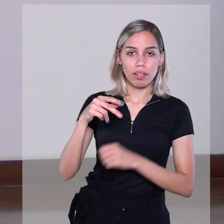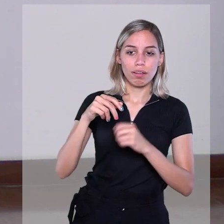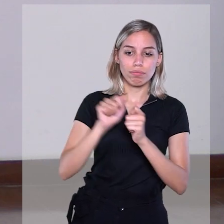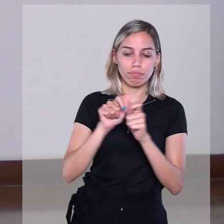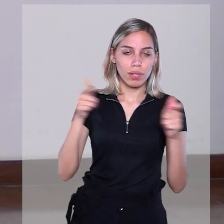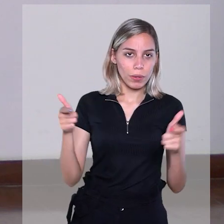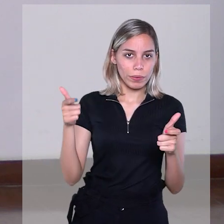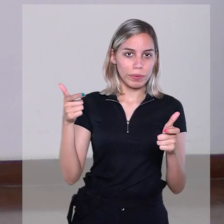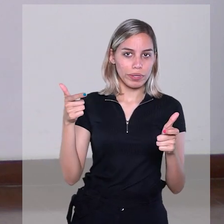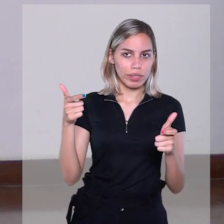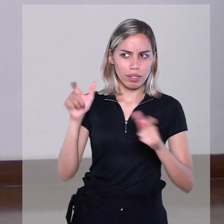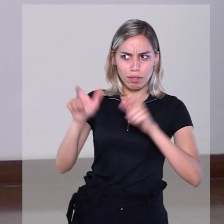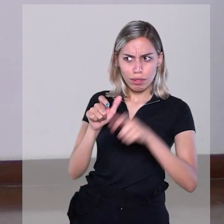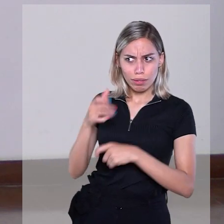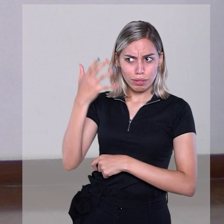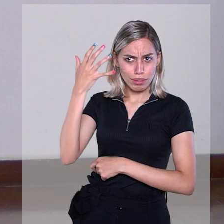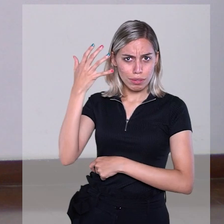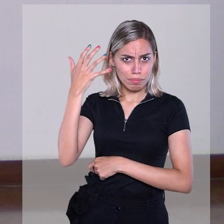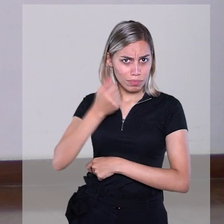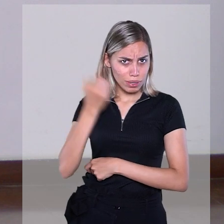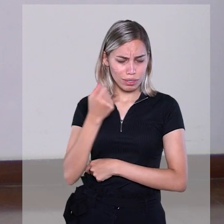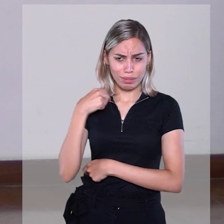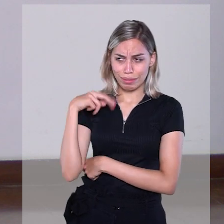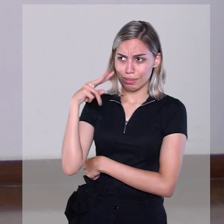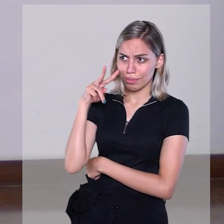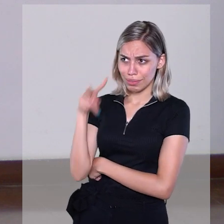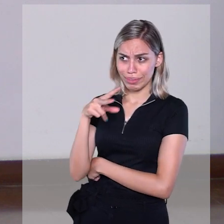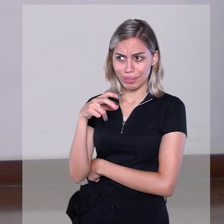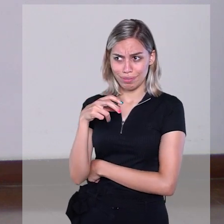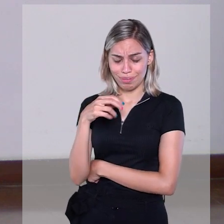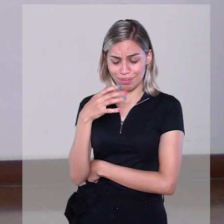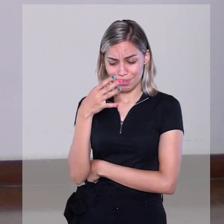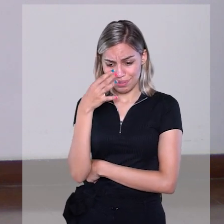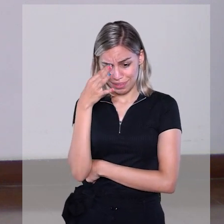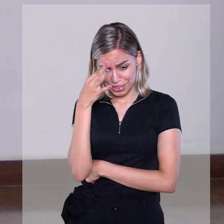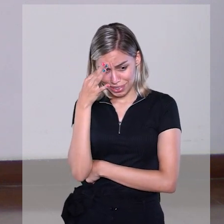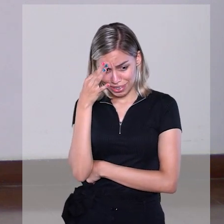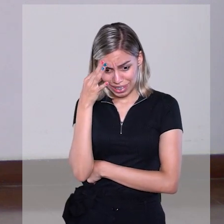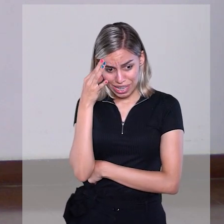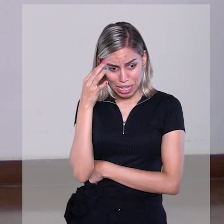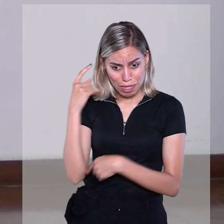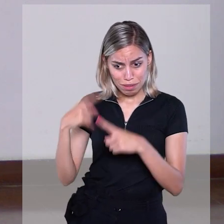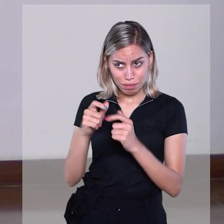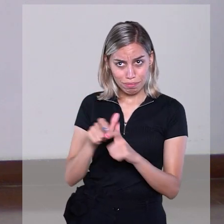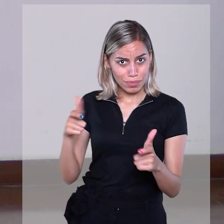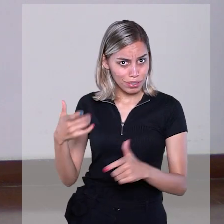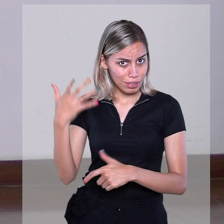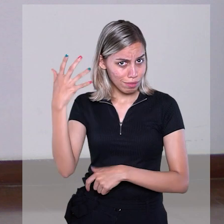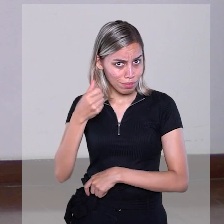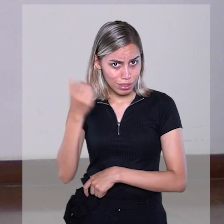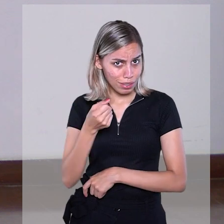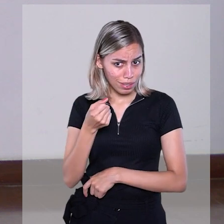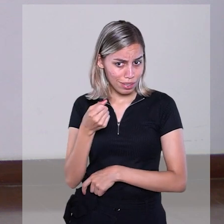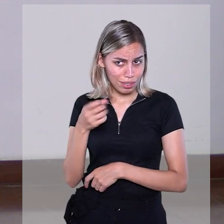constrangedor, porque essa maioria branca só precisa ser branca e ter nome de família literária. Não precisa escrever O Grande Sertão